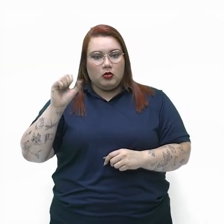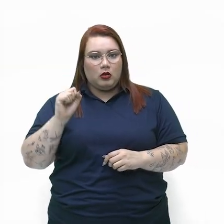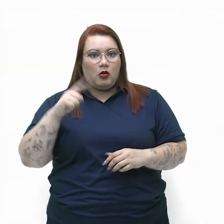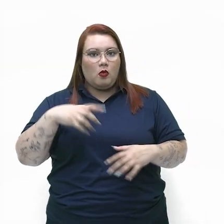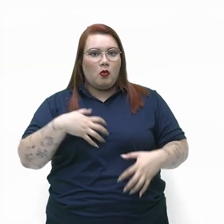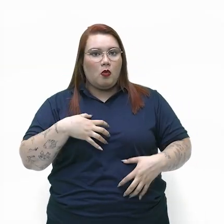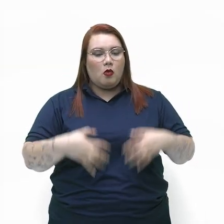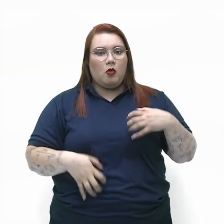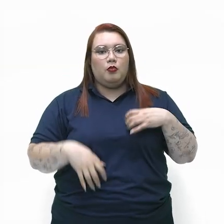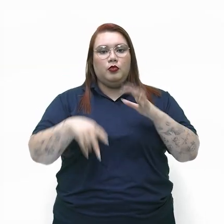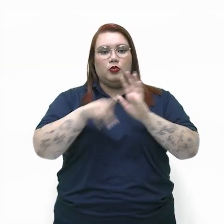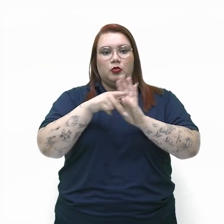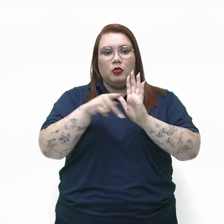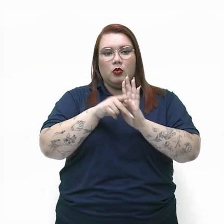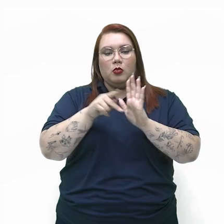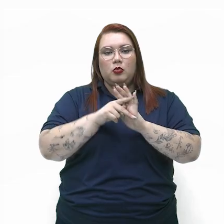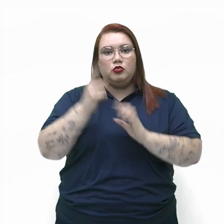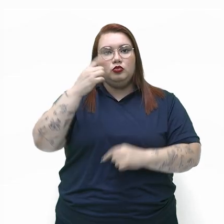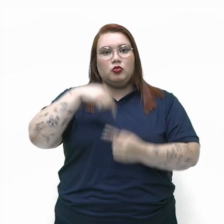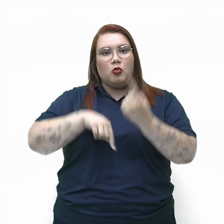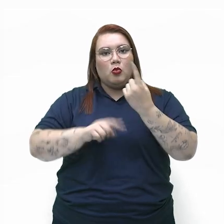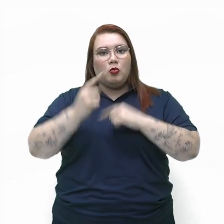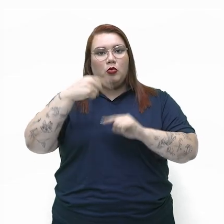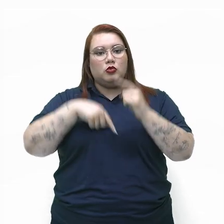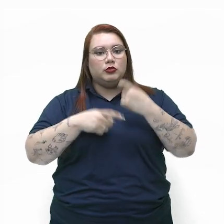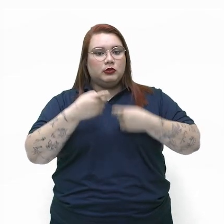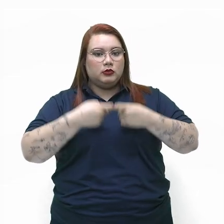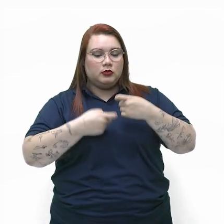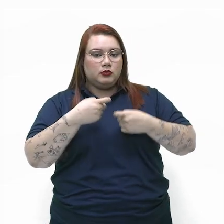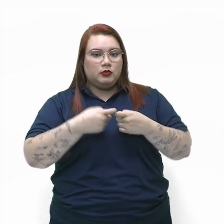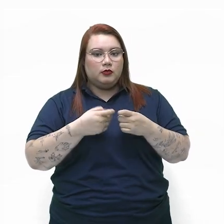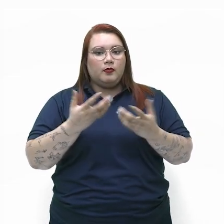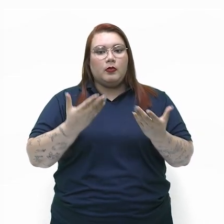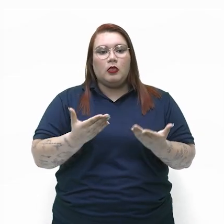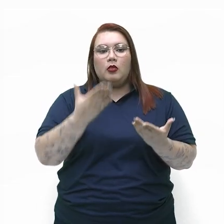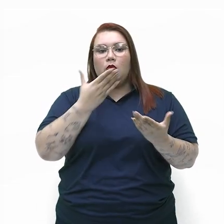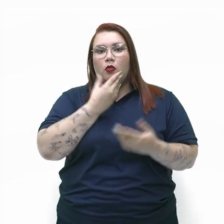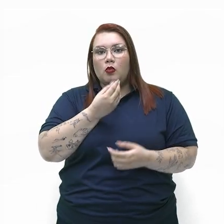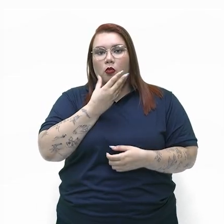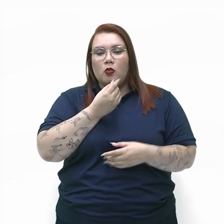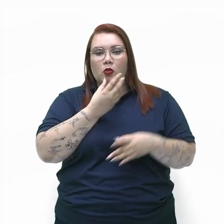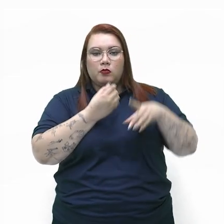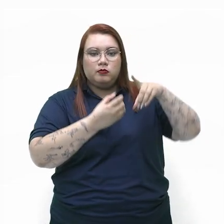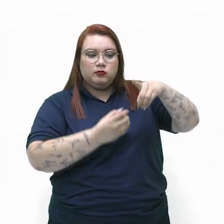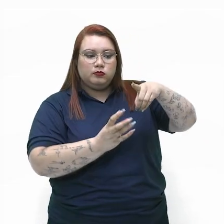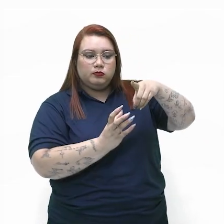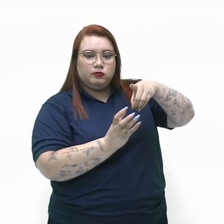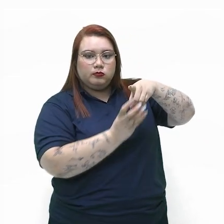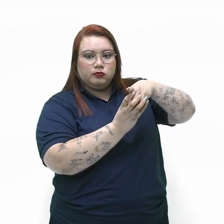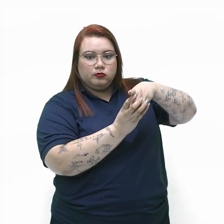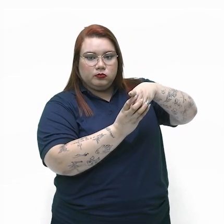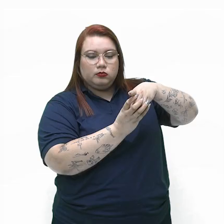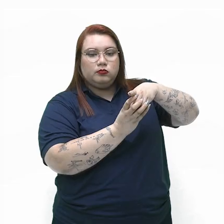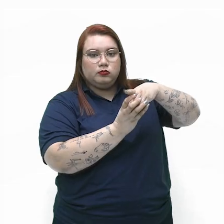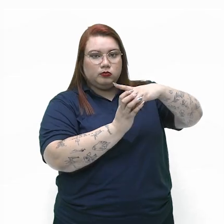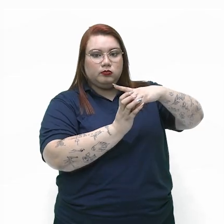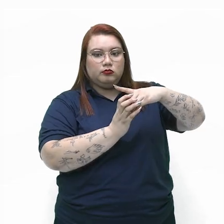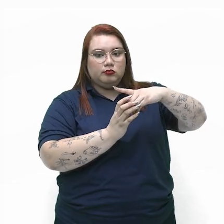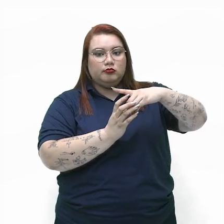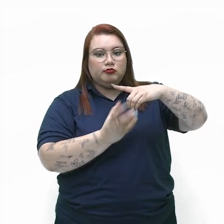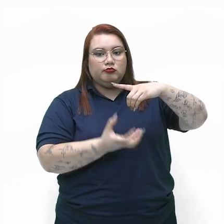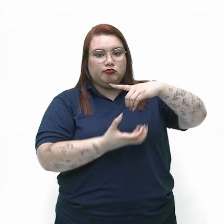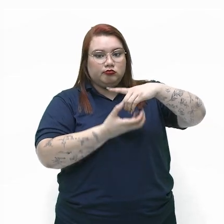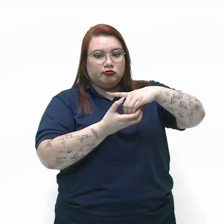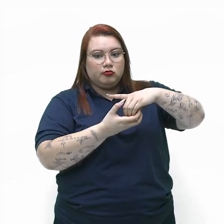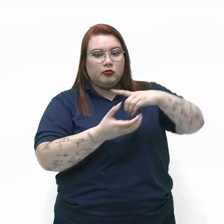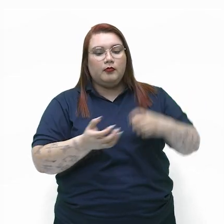os órgãos-alvos, né, e produtores de hormônios sexuais. Elas são exatamente o testículo, que fica